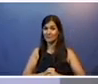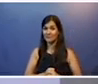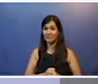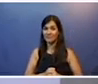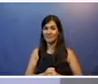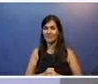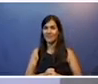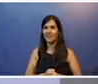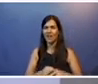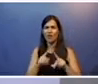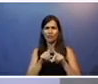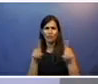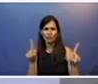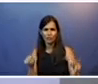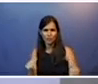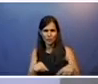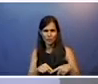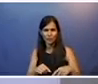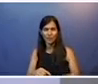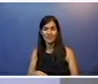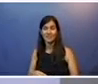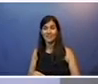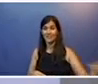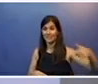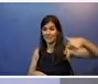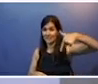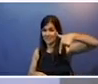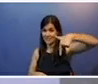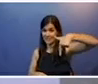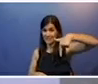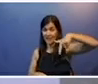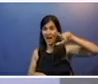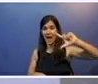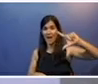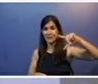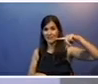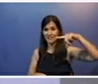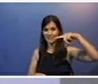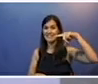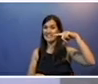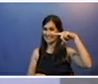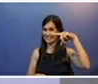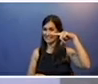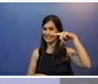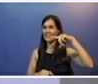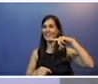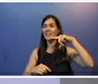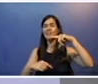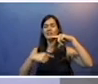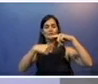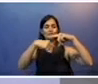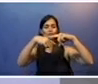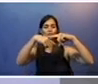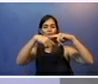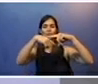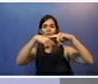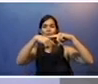3. Na figura a seguir, o seno de alfa é 3 sobre 2. Determine o valor de